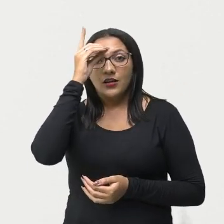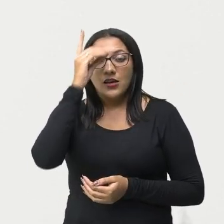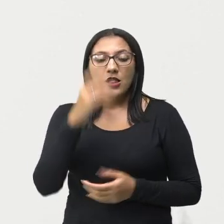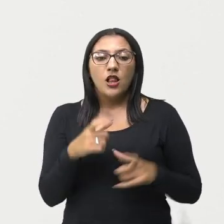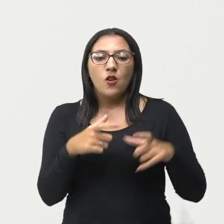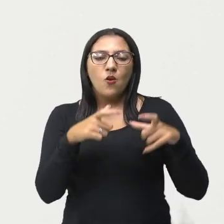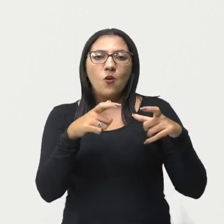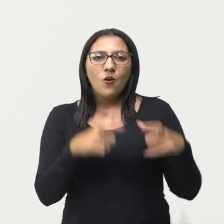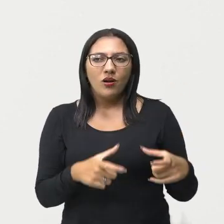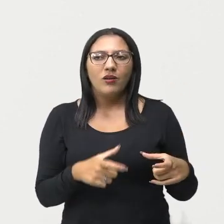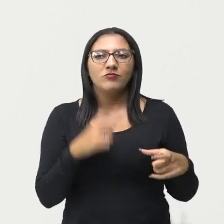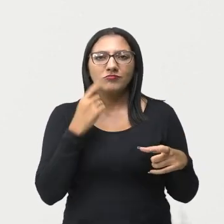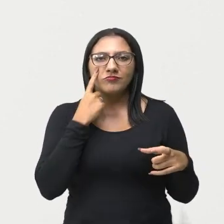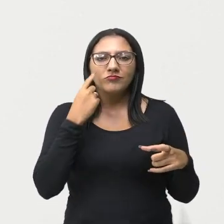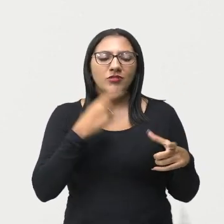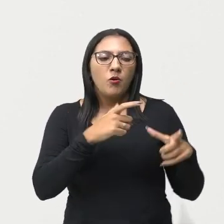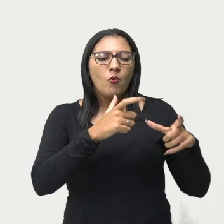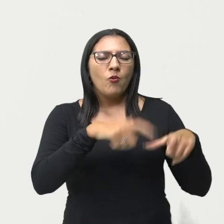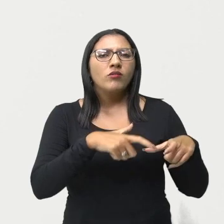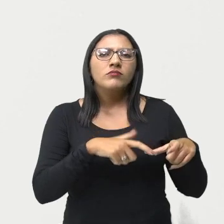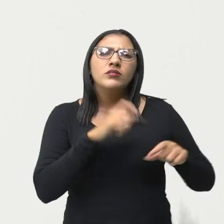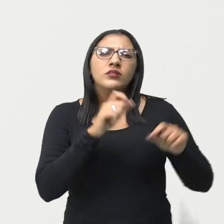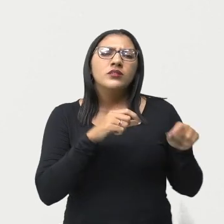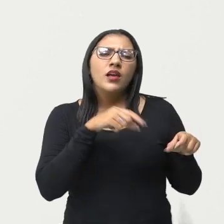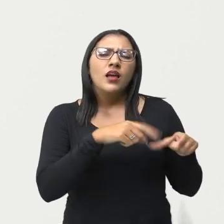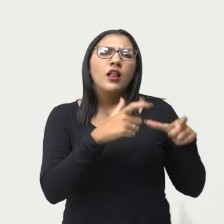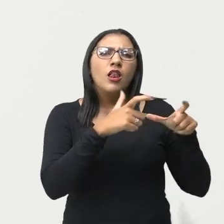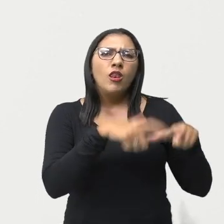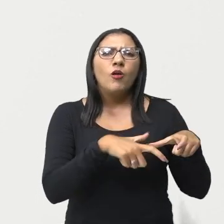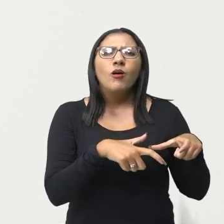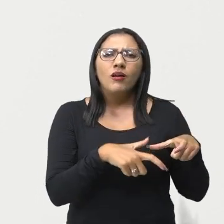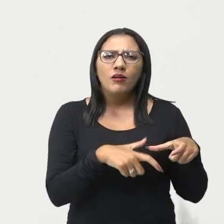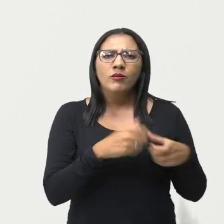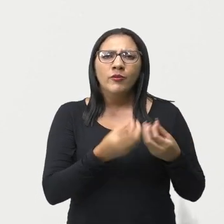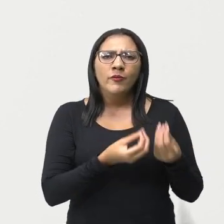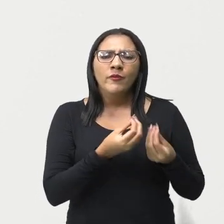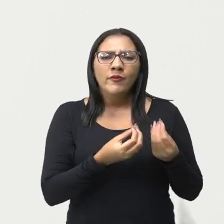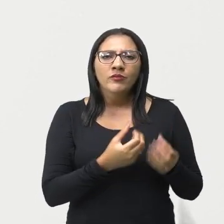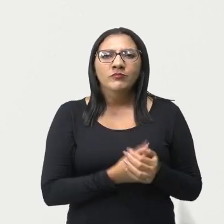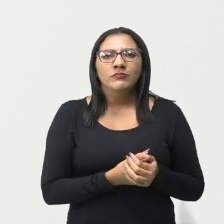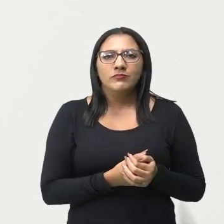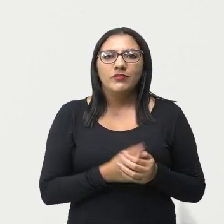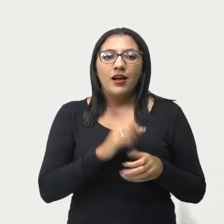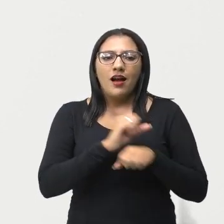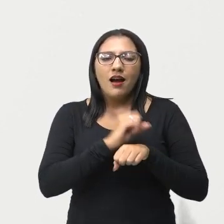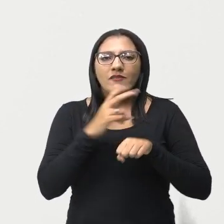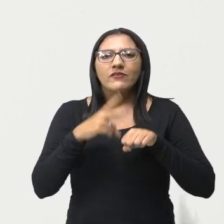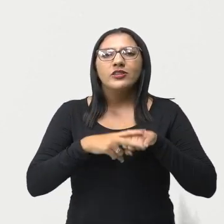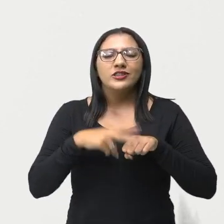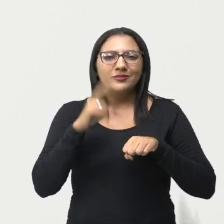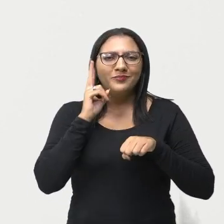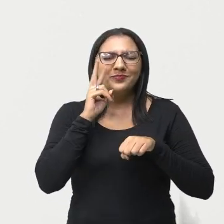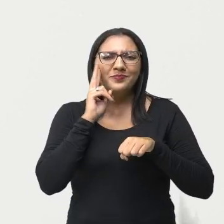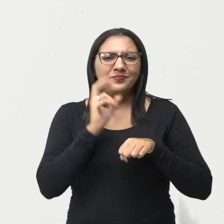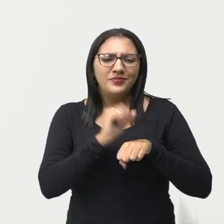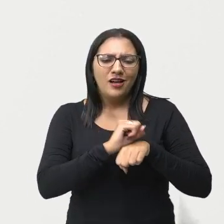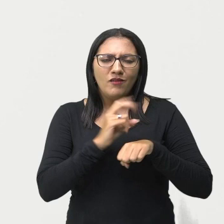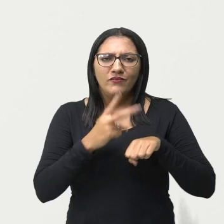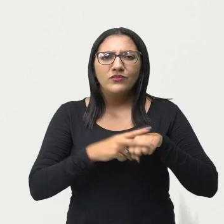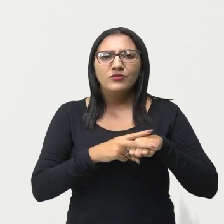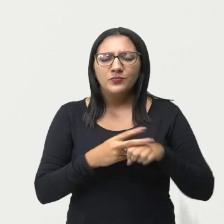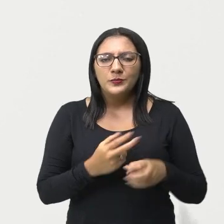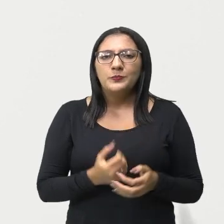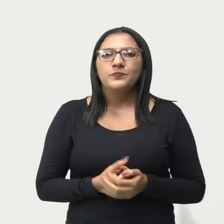lugar, certo? Lembram quem estabelece essa ideia de lugar? Os advérbios, certo, gente? Então, olha